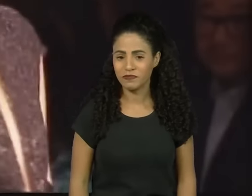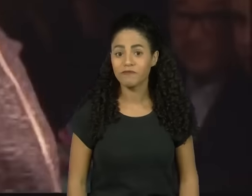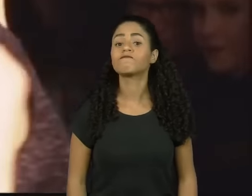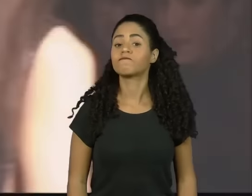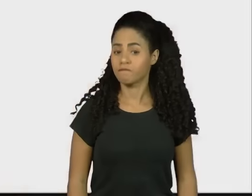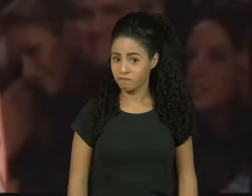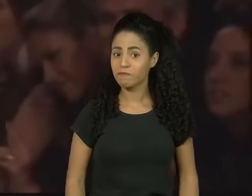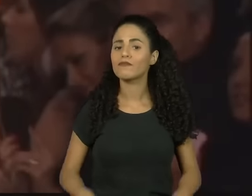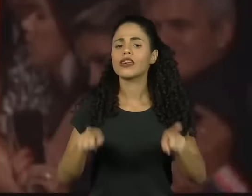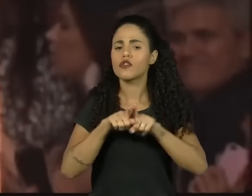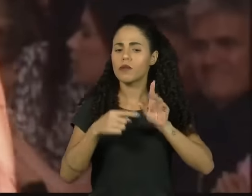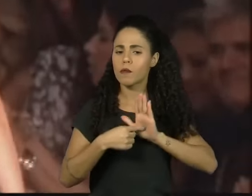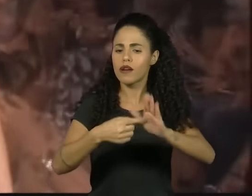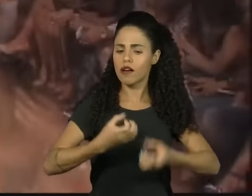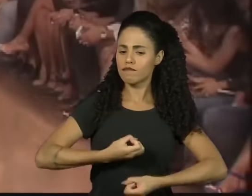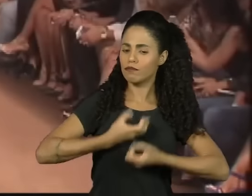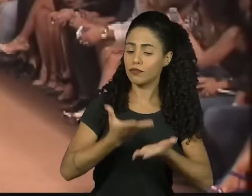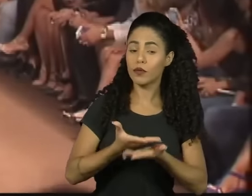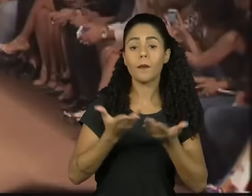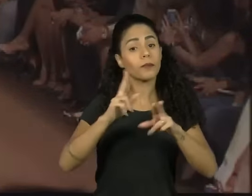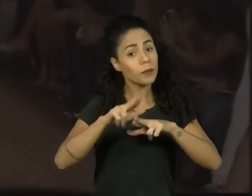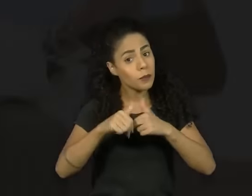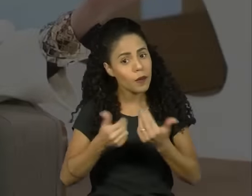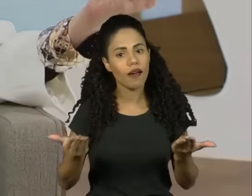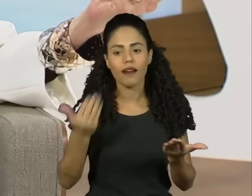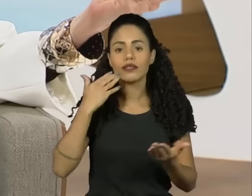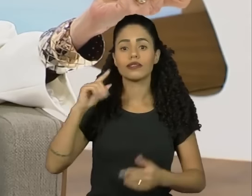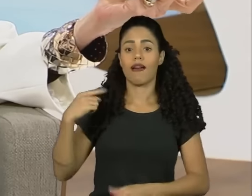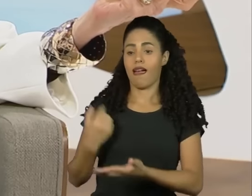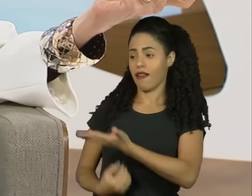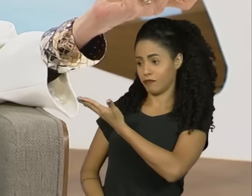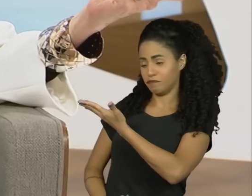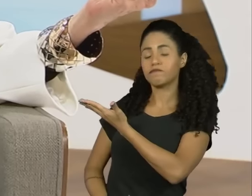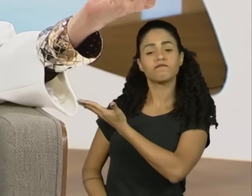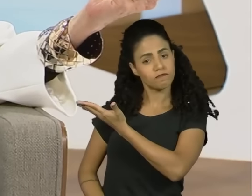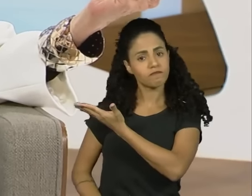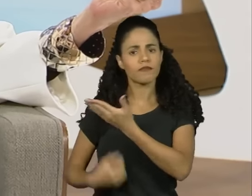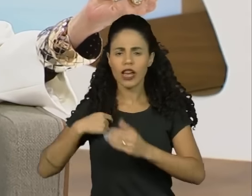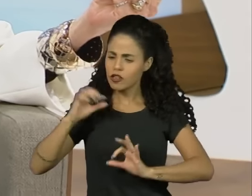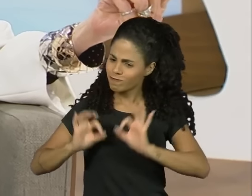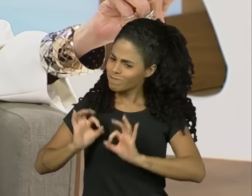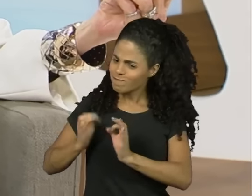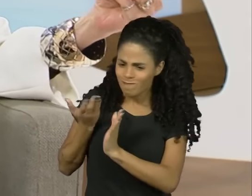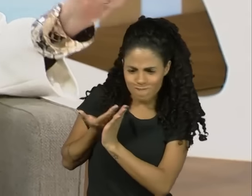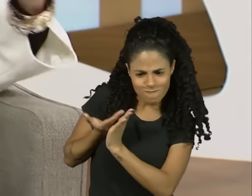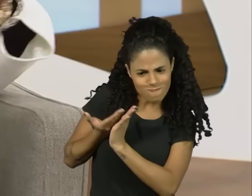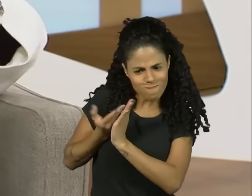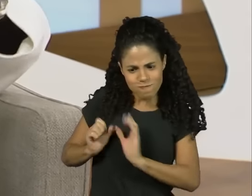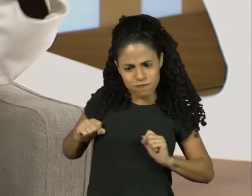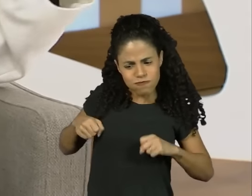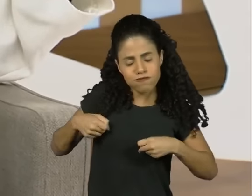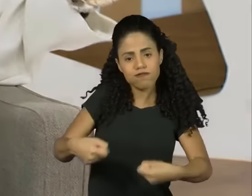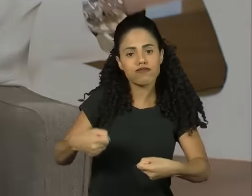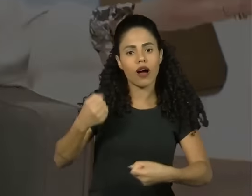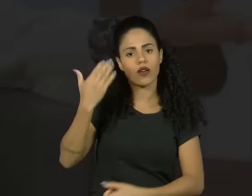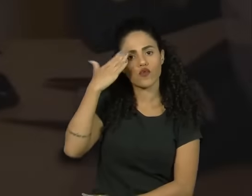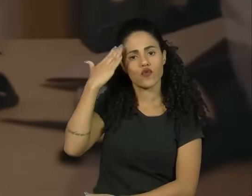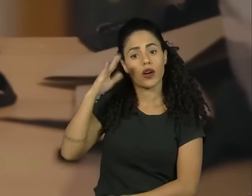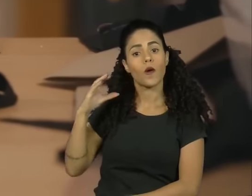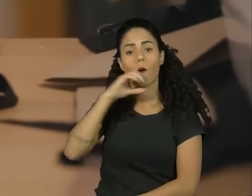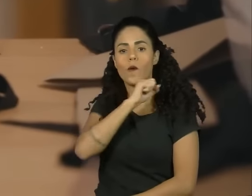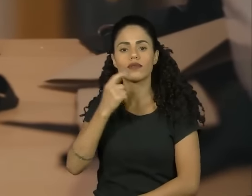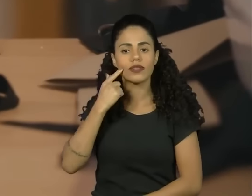Uma forma de expressão, portanto, a qual Costanza Pascolato dedicou o seu talento e a sua sensibilidade